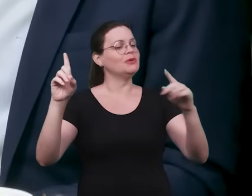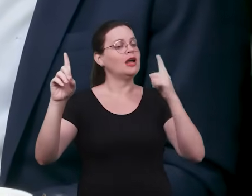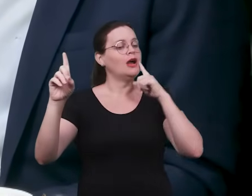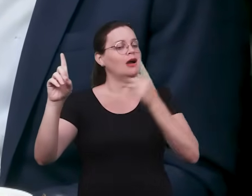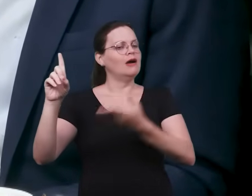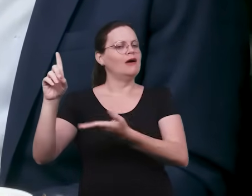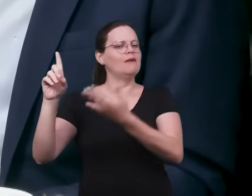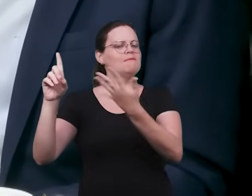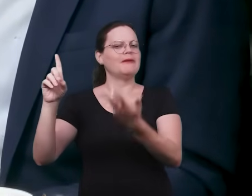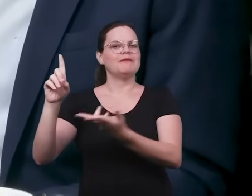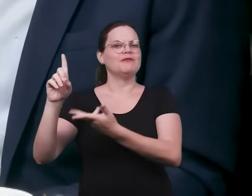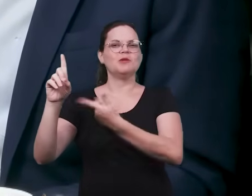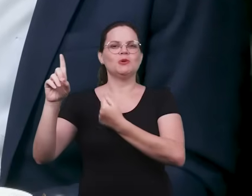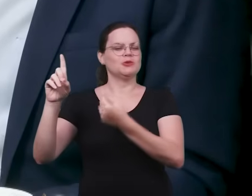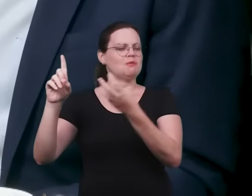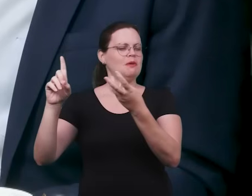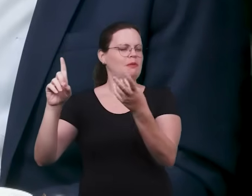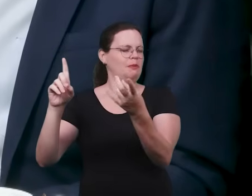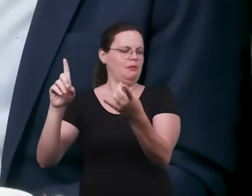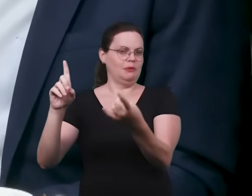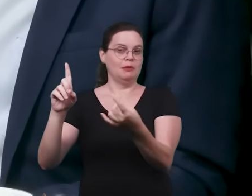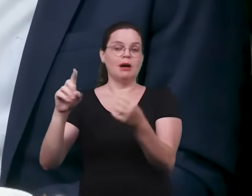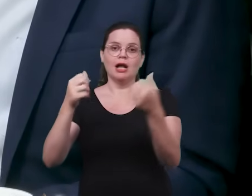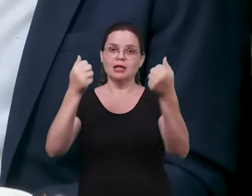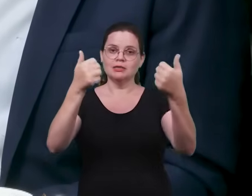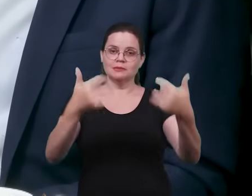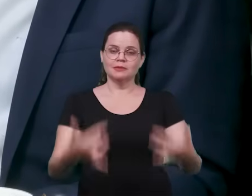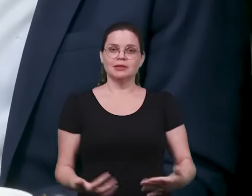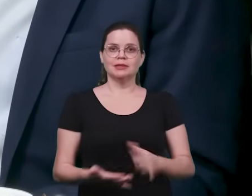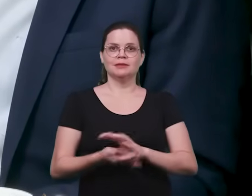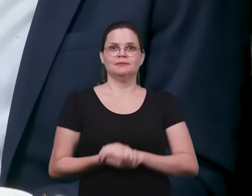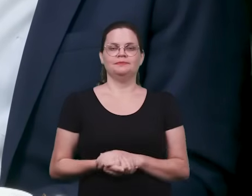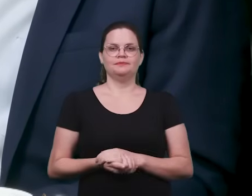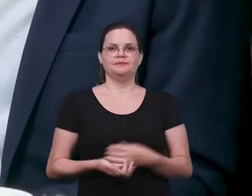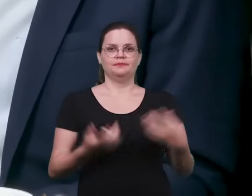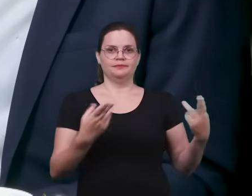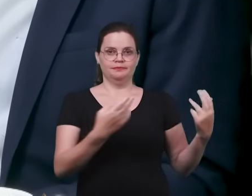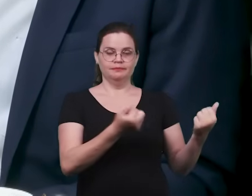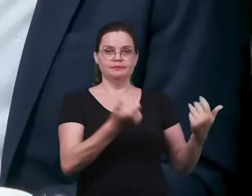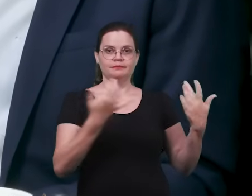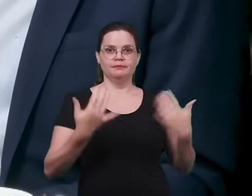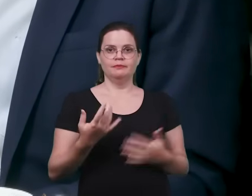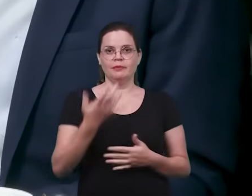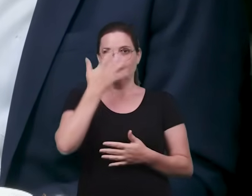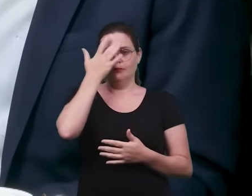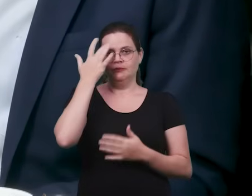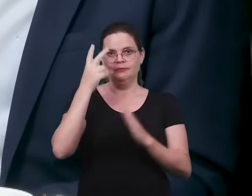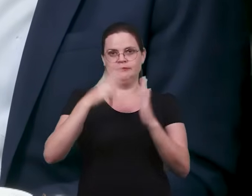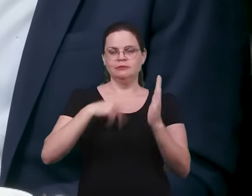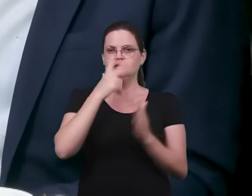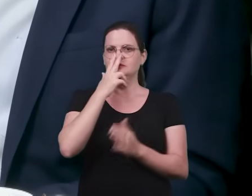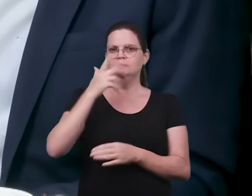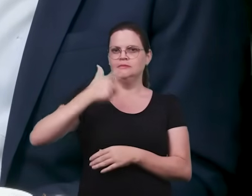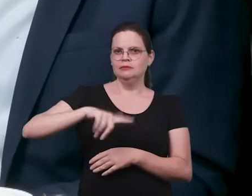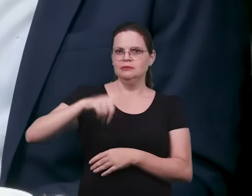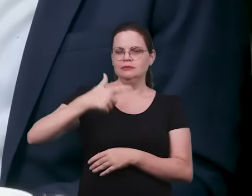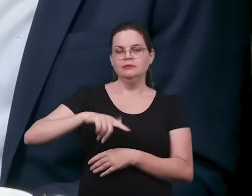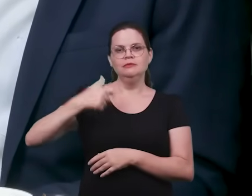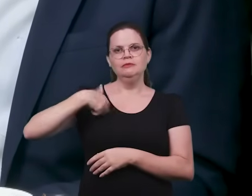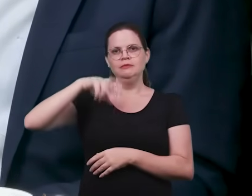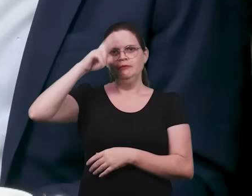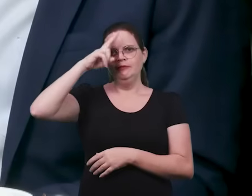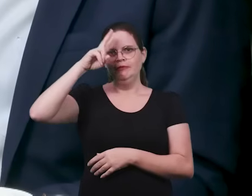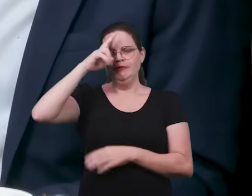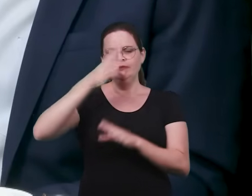Deus. E como você bem ressaltou, para nós é uma repetição, para quem está lendo, mas temos de lembrar que aquela geração tinha